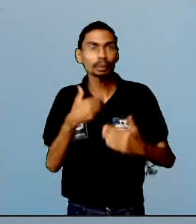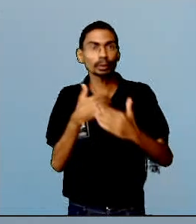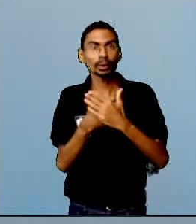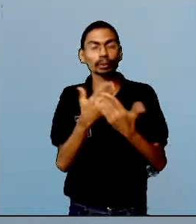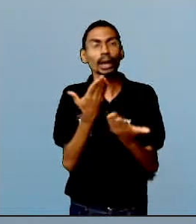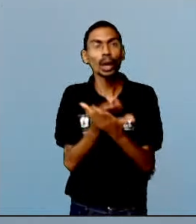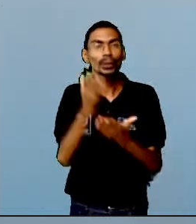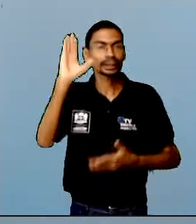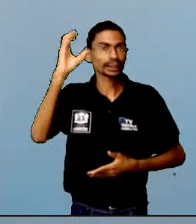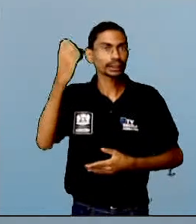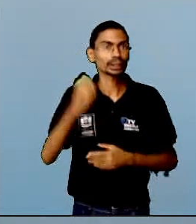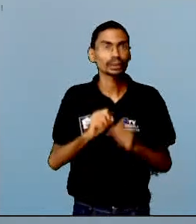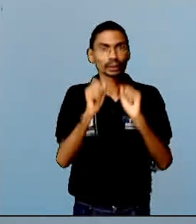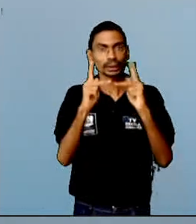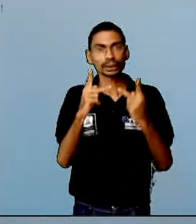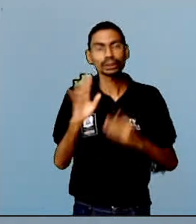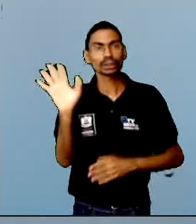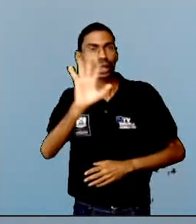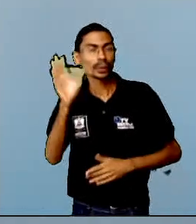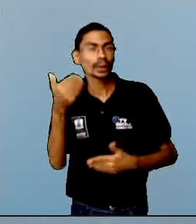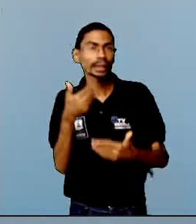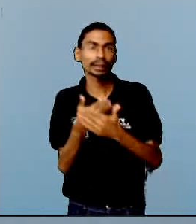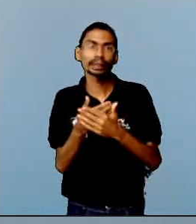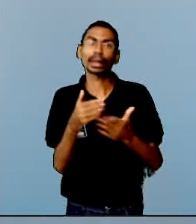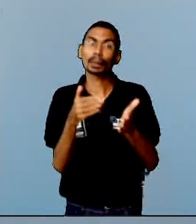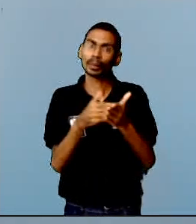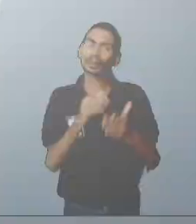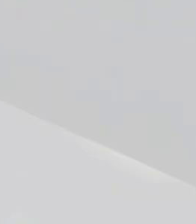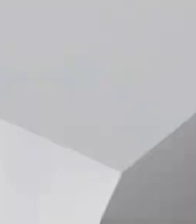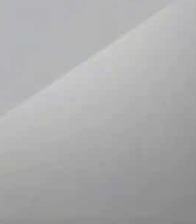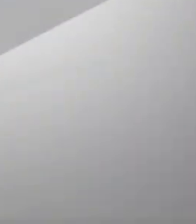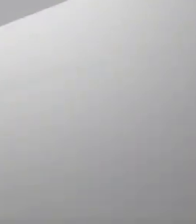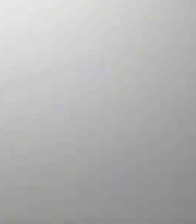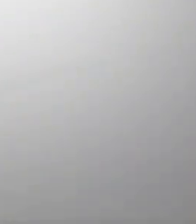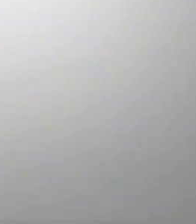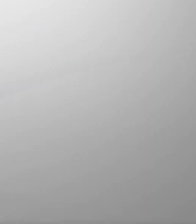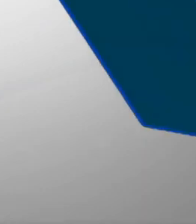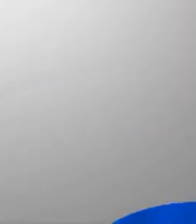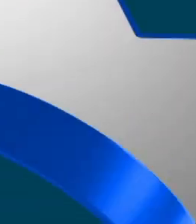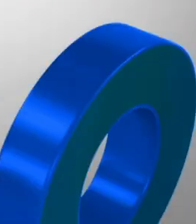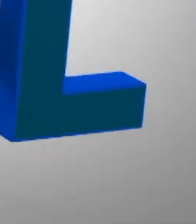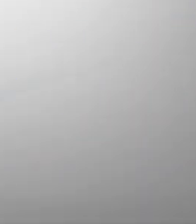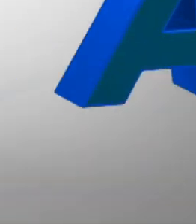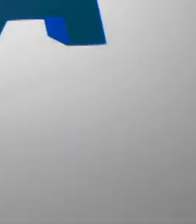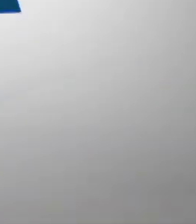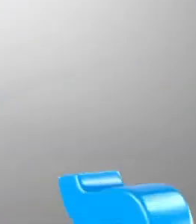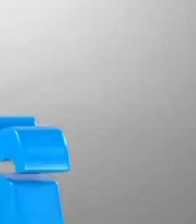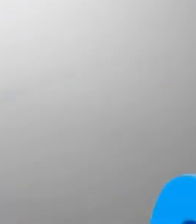ciências, ok? Tchau e até a próxima!